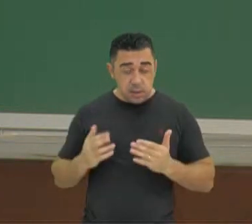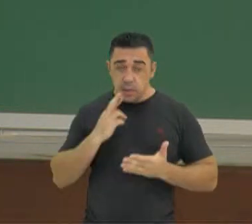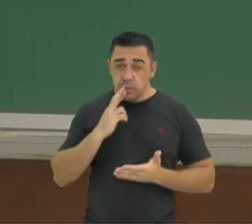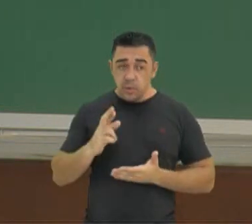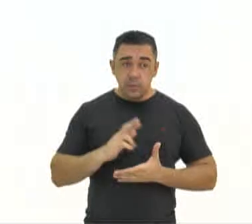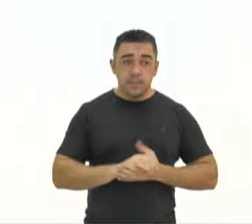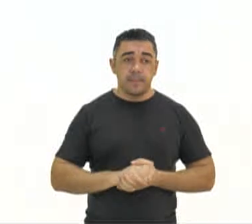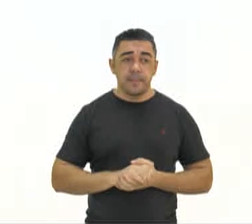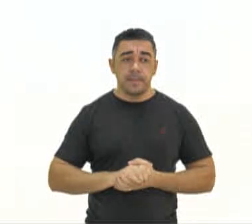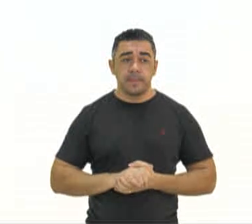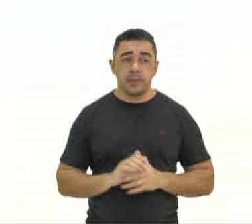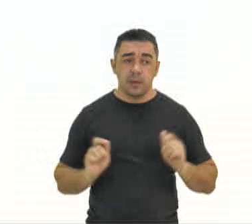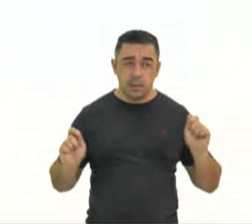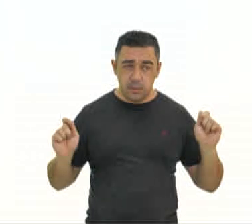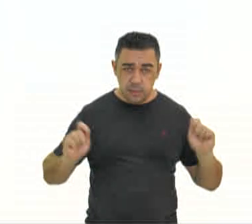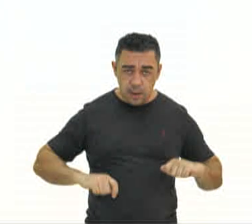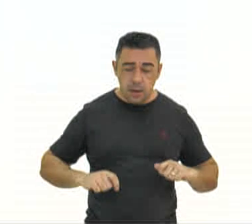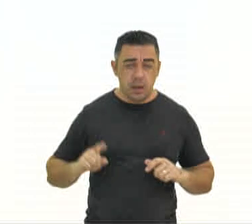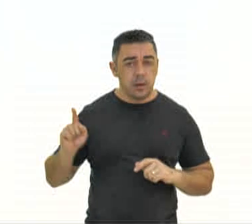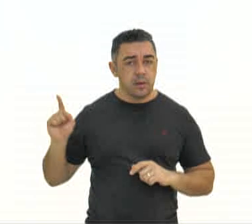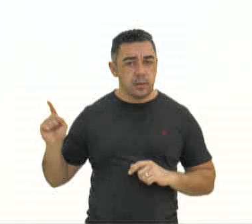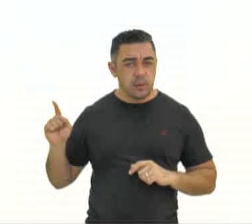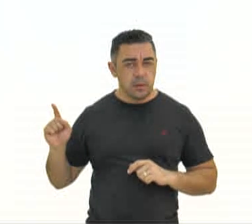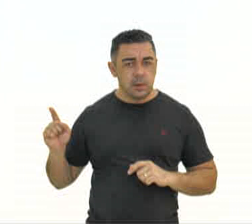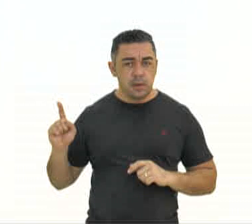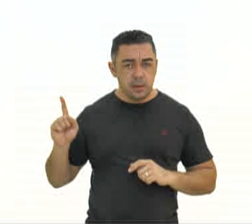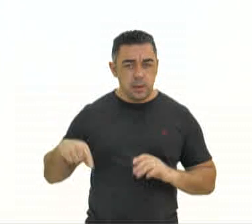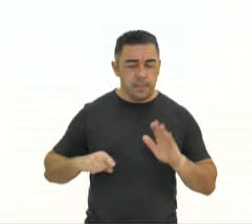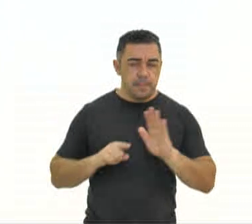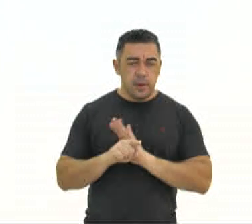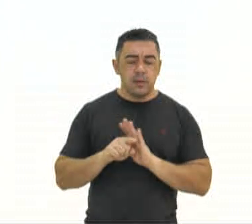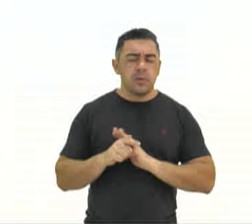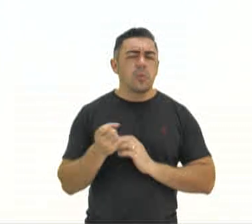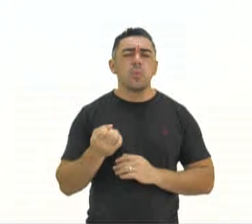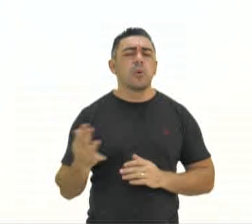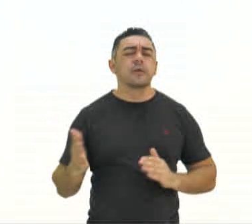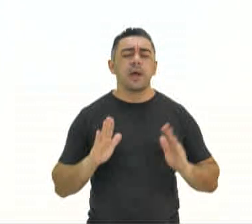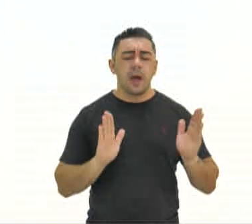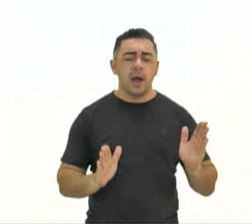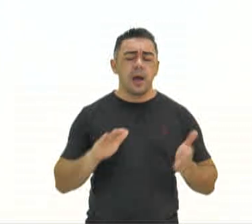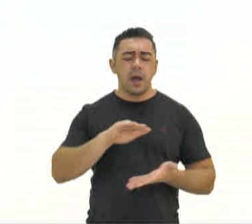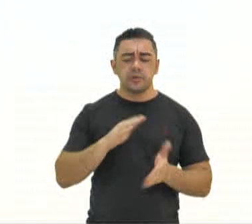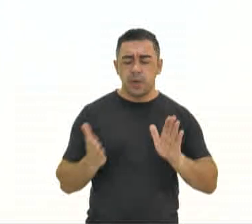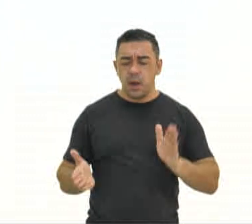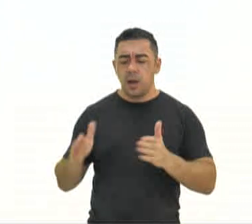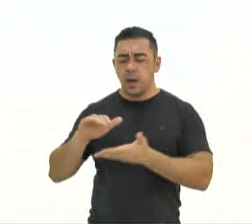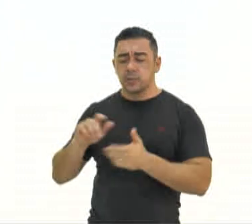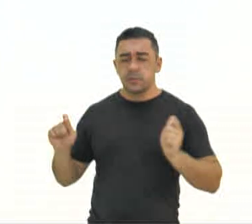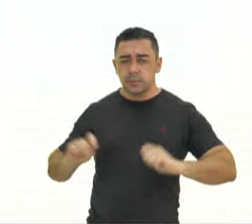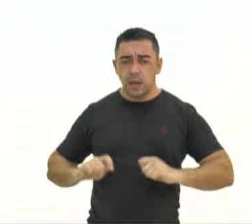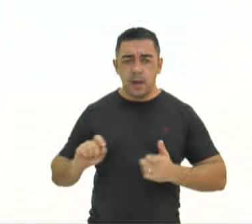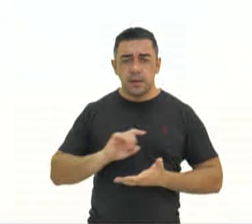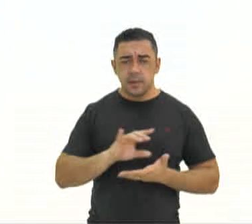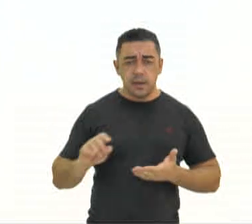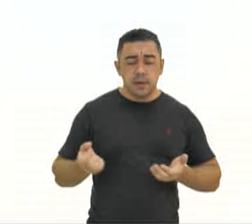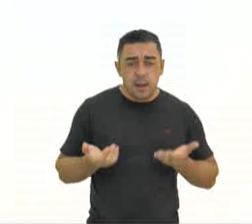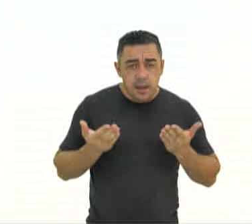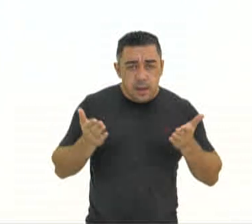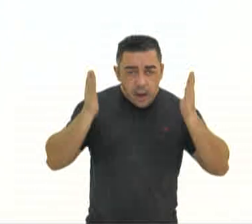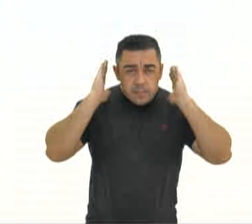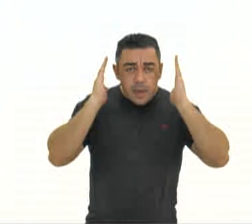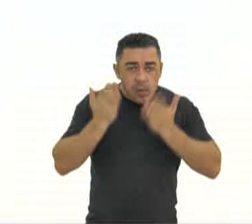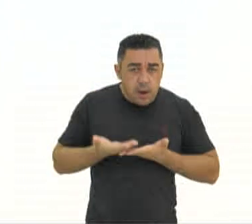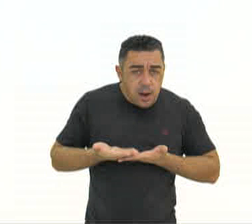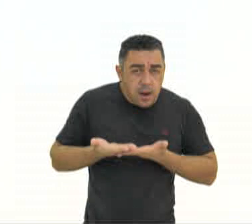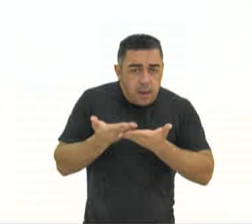então. Eu posso, voltando à questão, né, pergunta, quantas caixas de cada tipo são transportadas